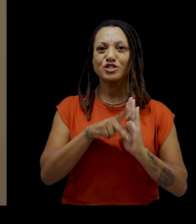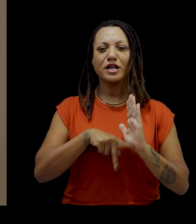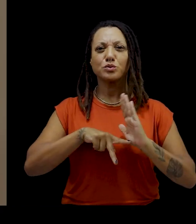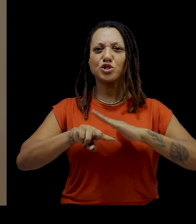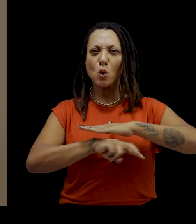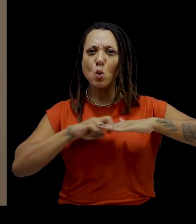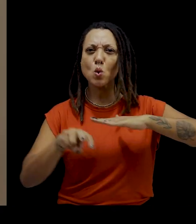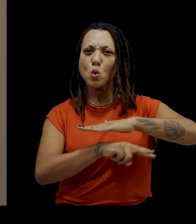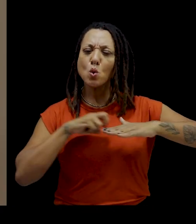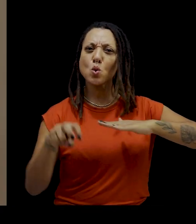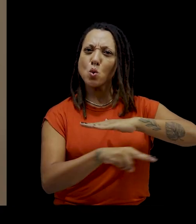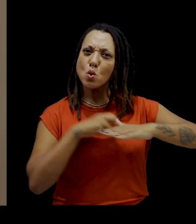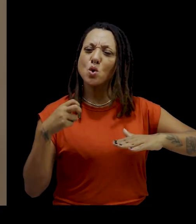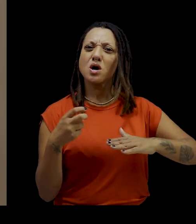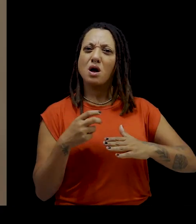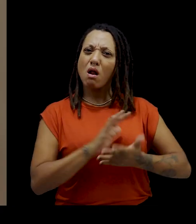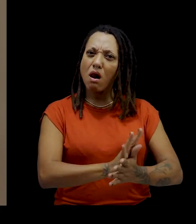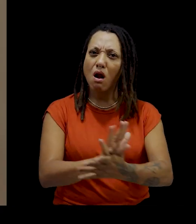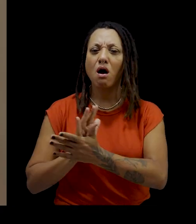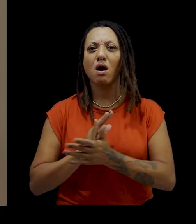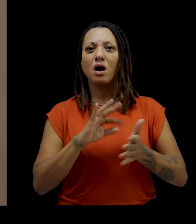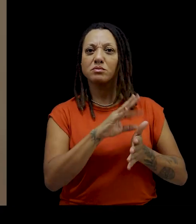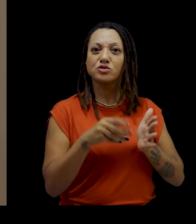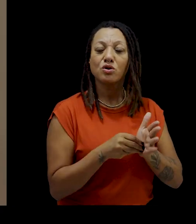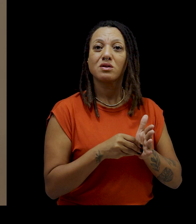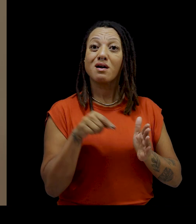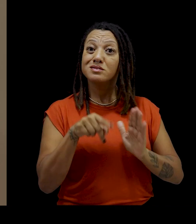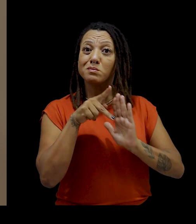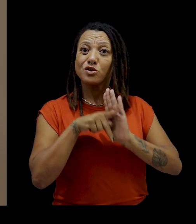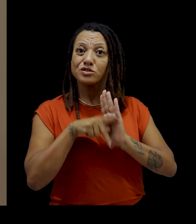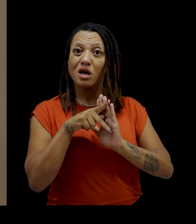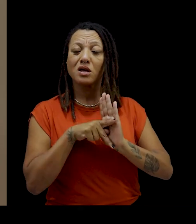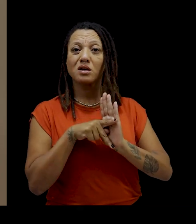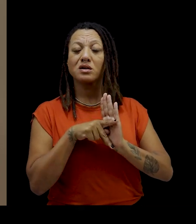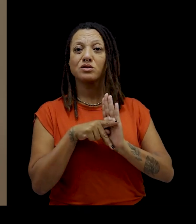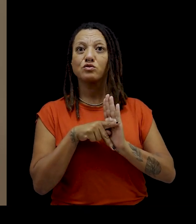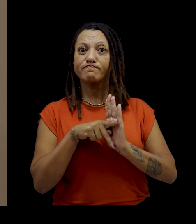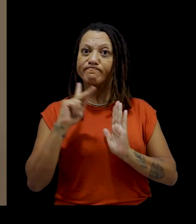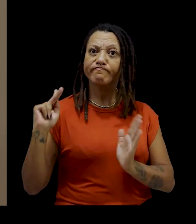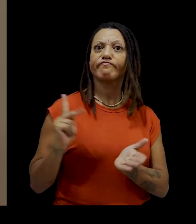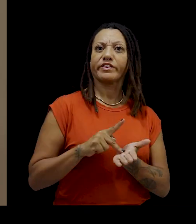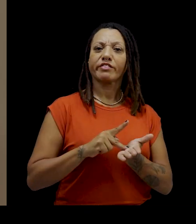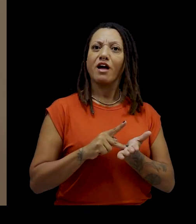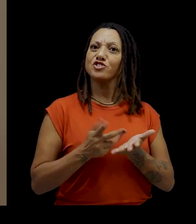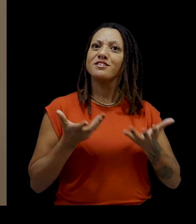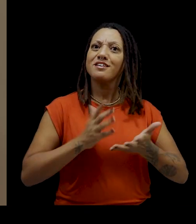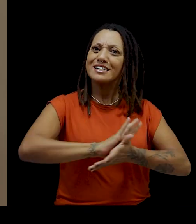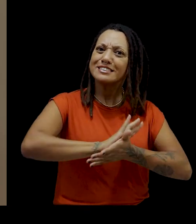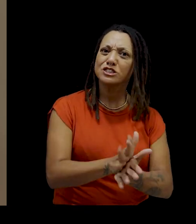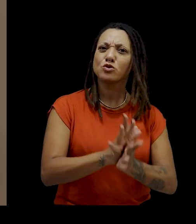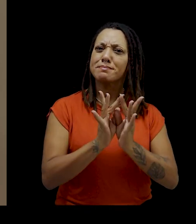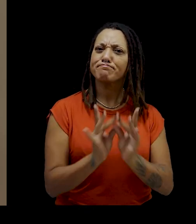projeto de exploração, extrativismo da Amazônia era um projeto realmente